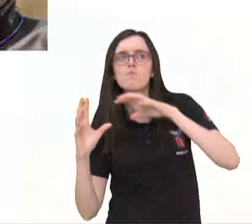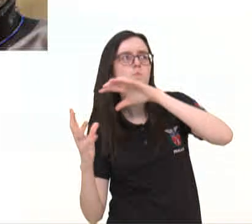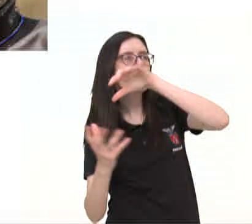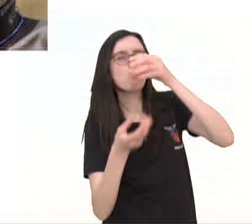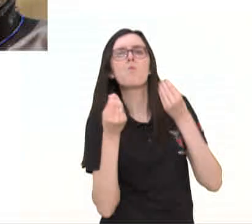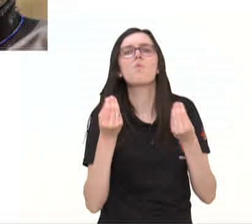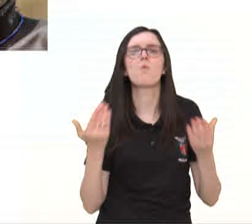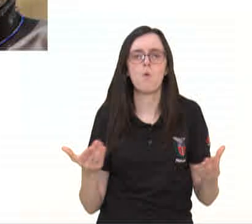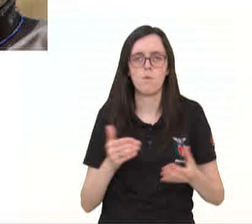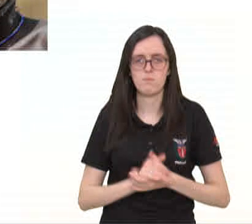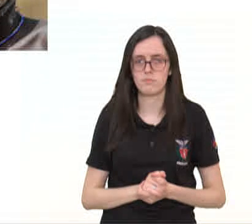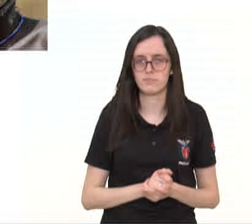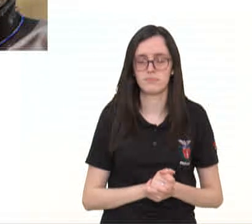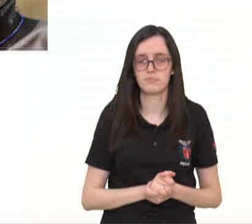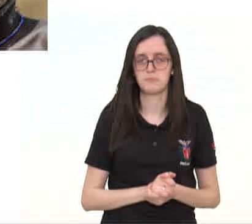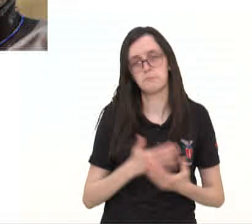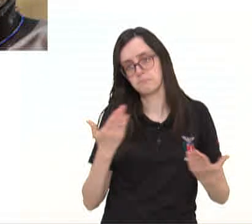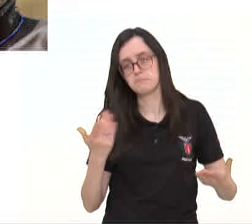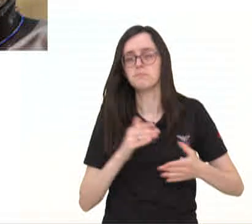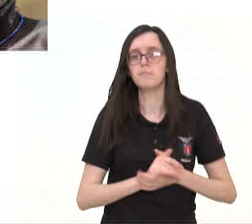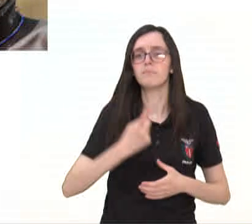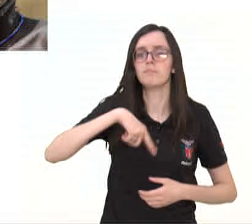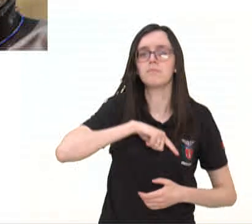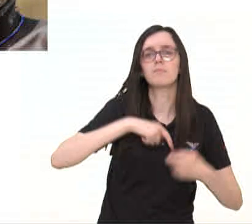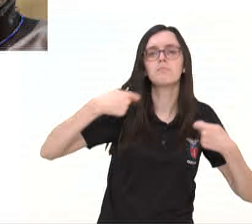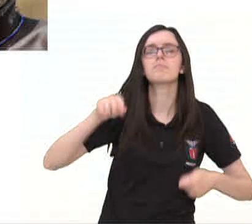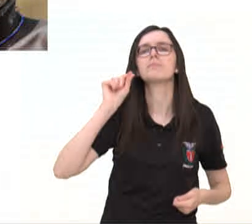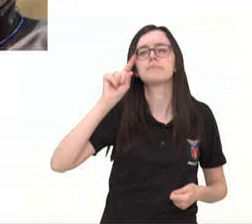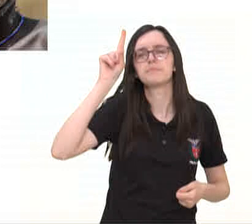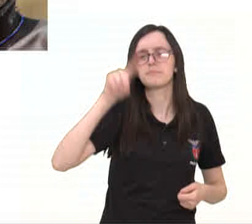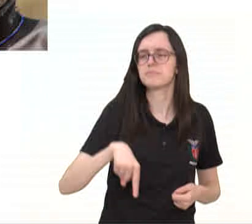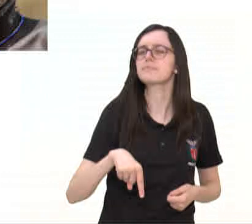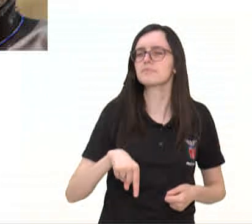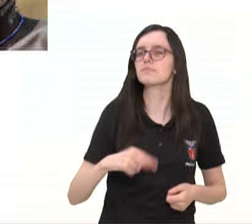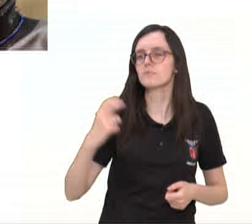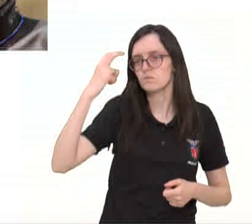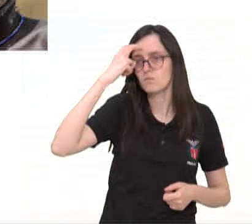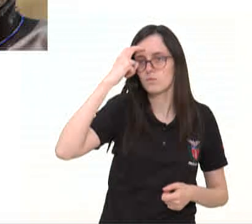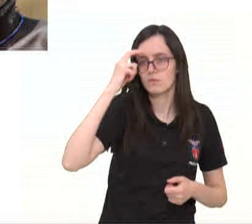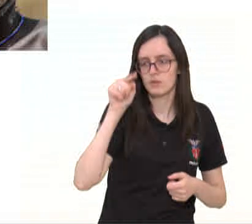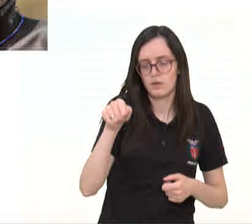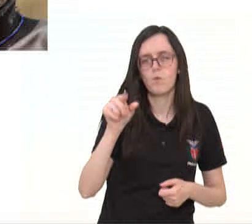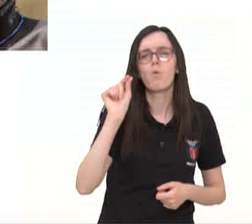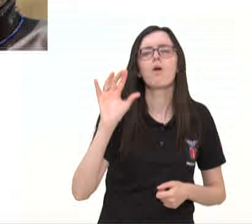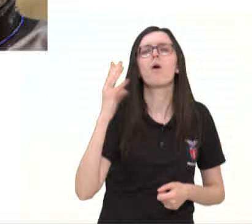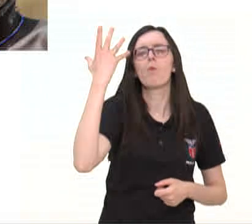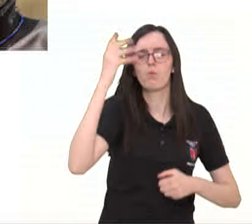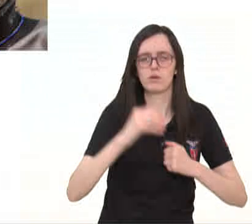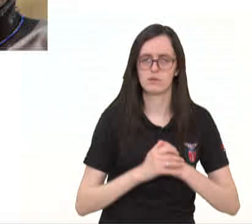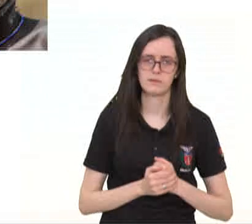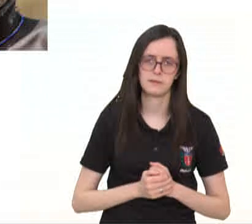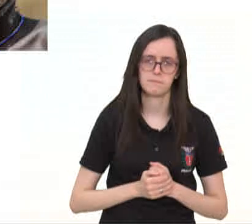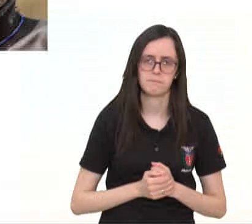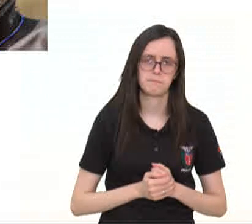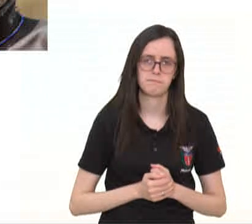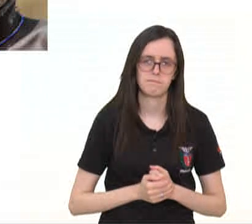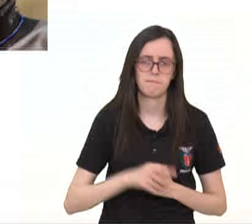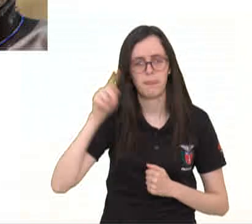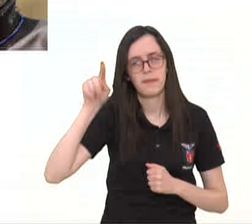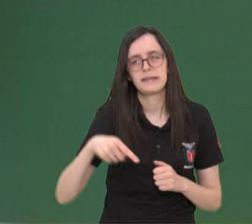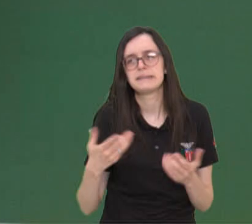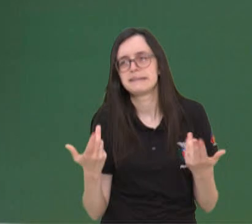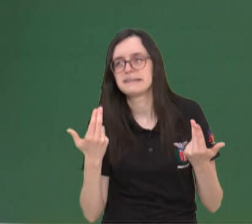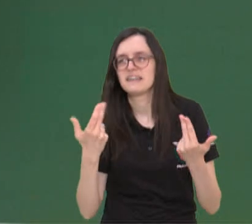global? E aí a gente precisa, muitas dessas culturas acabam sendo, de